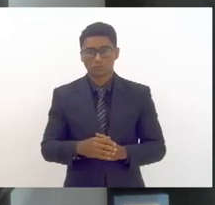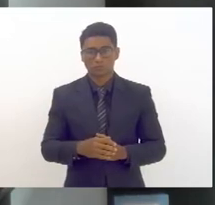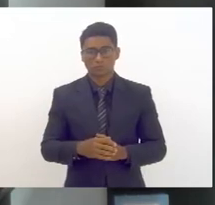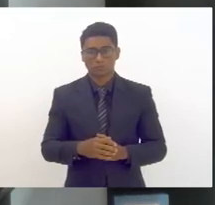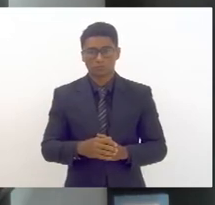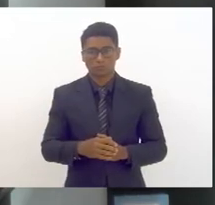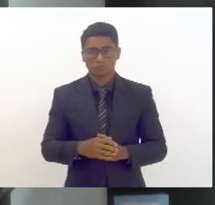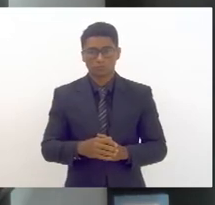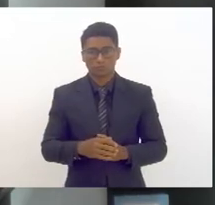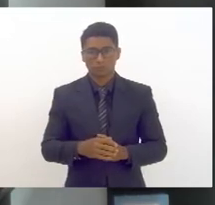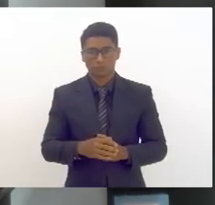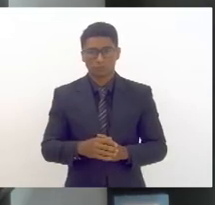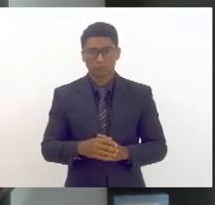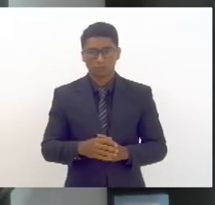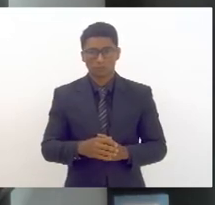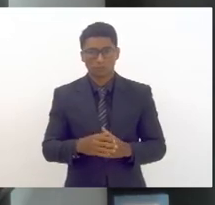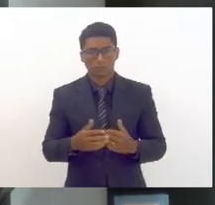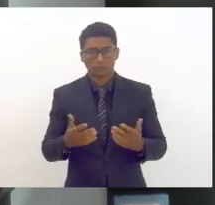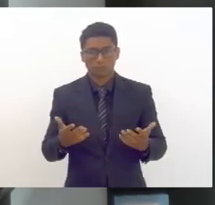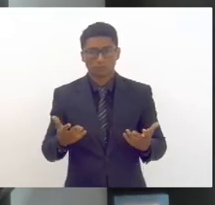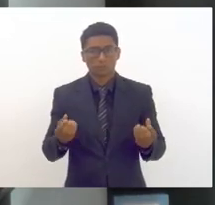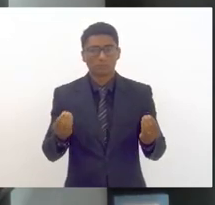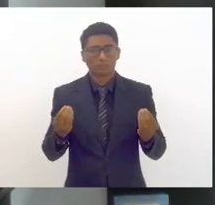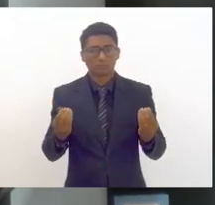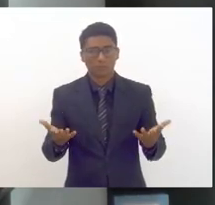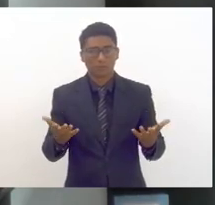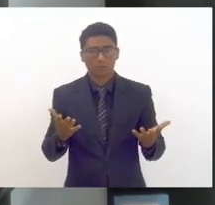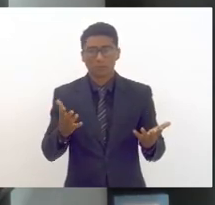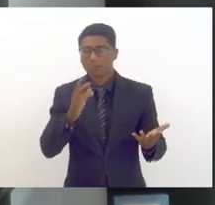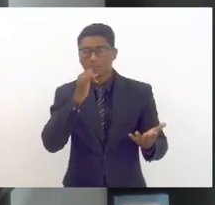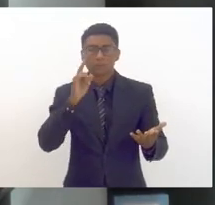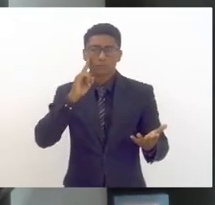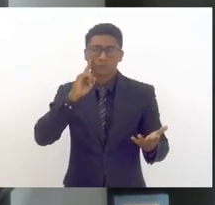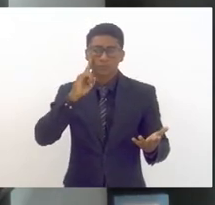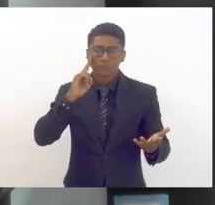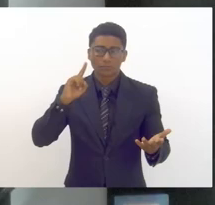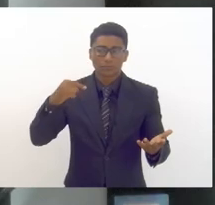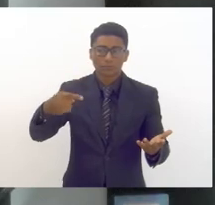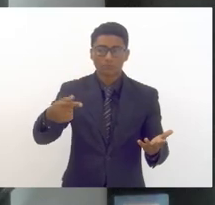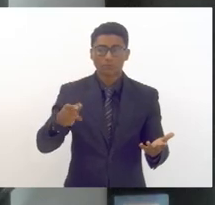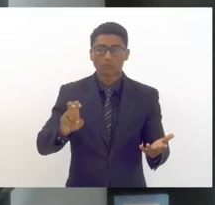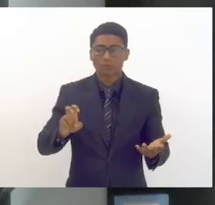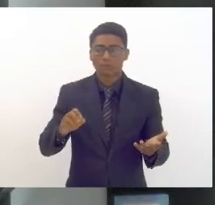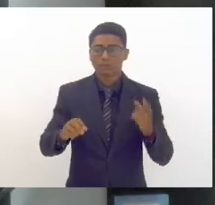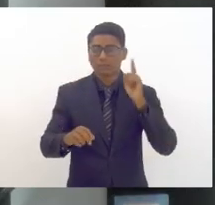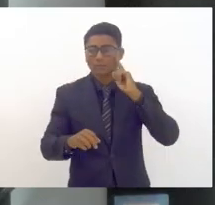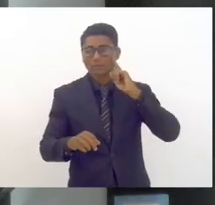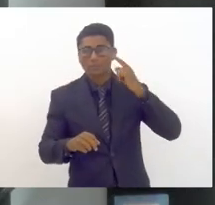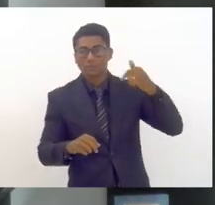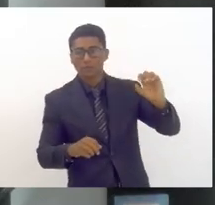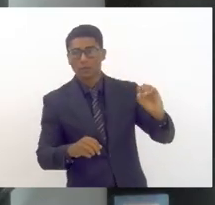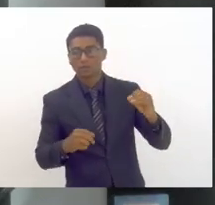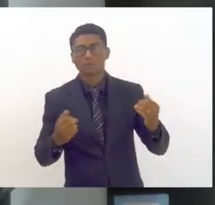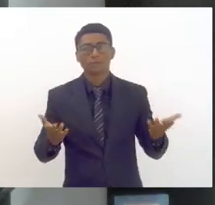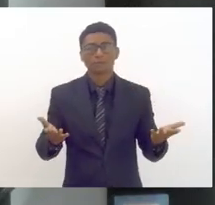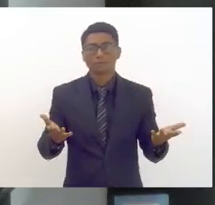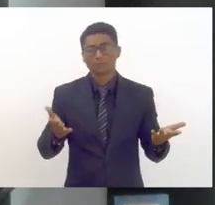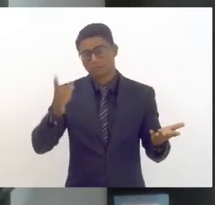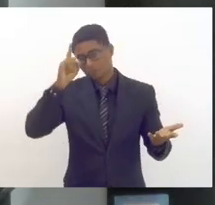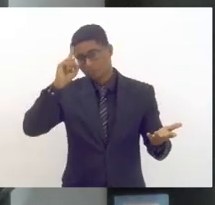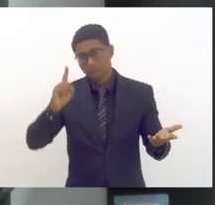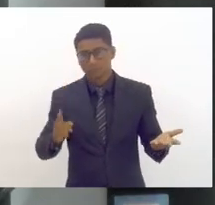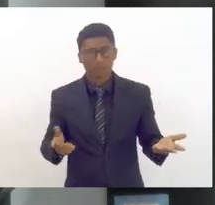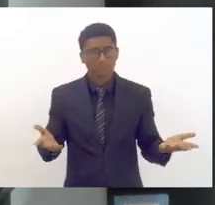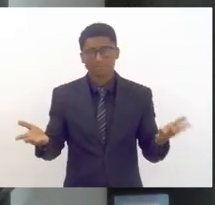de 2022, para que a gente, daqui a 15 dias, daqui a 10 dias, né, eu não sei como é que vocês estão